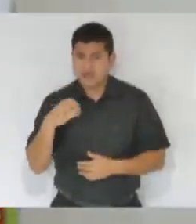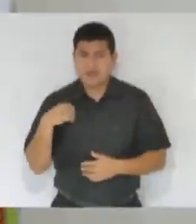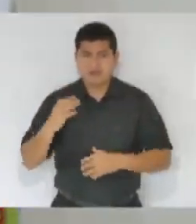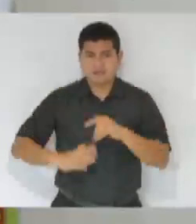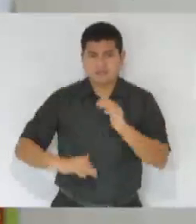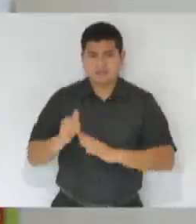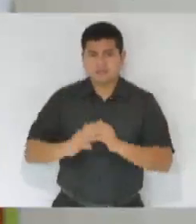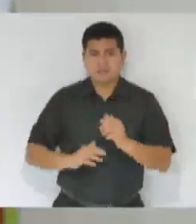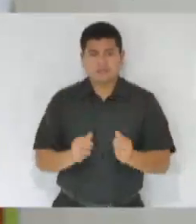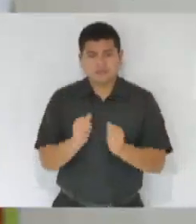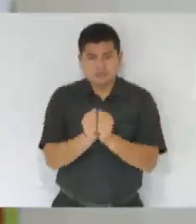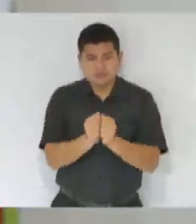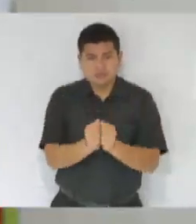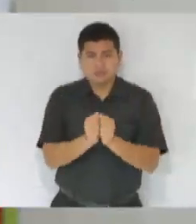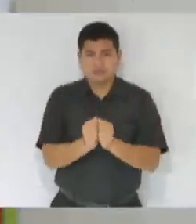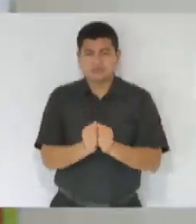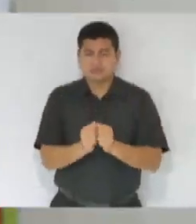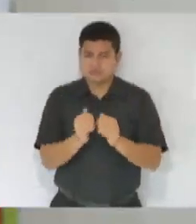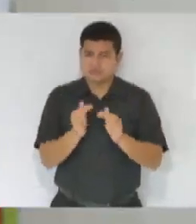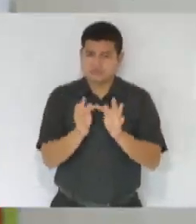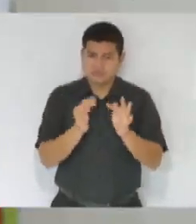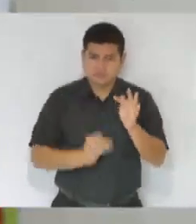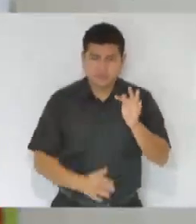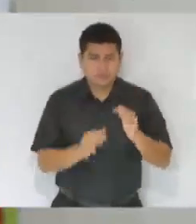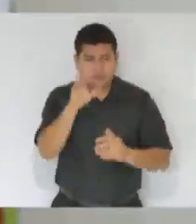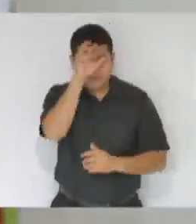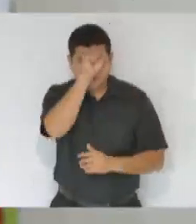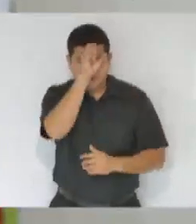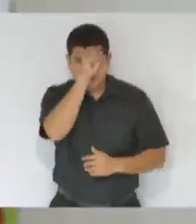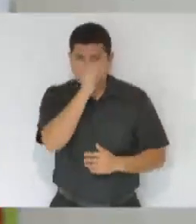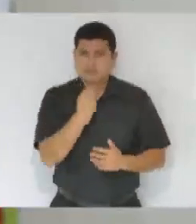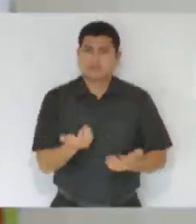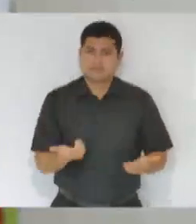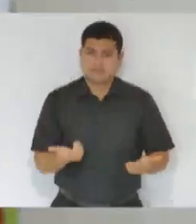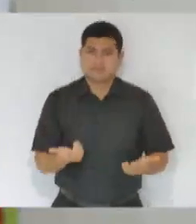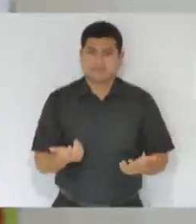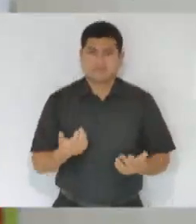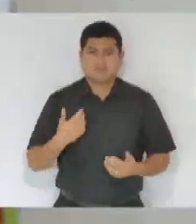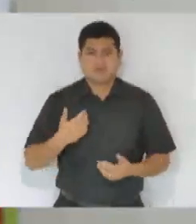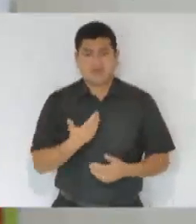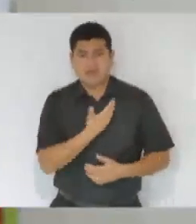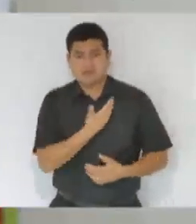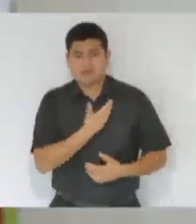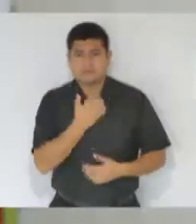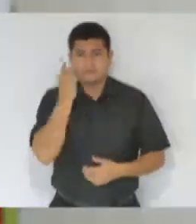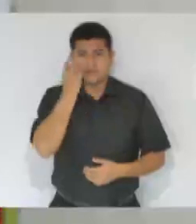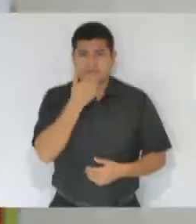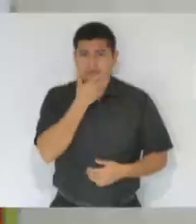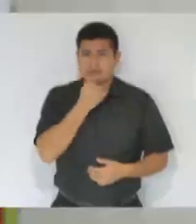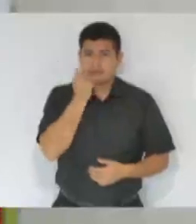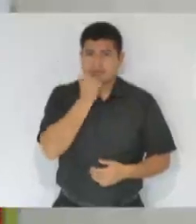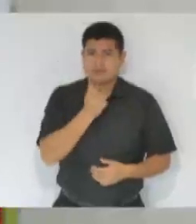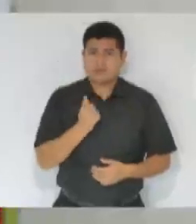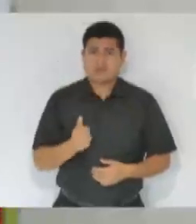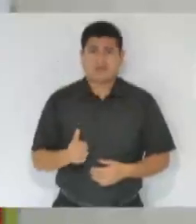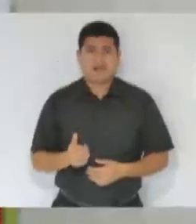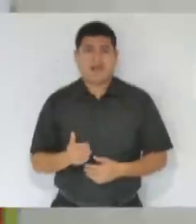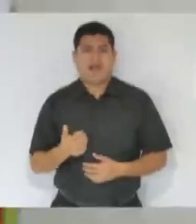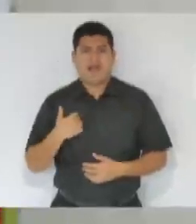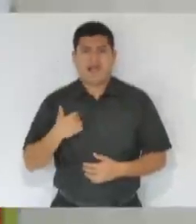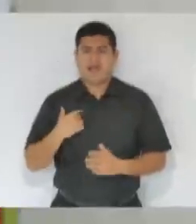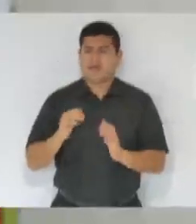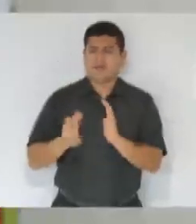vamos humildemente aprender com eles. Colegas deputados e deputadas, já não é uma questão